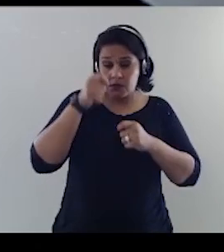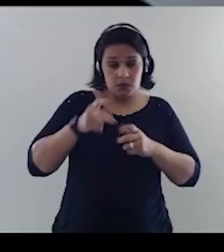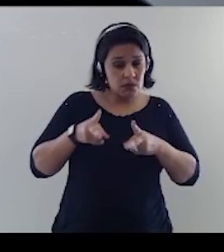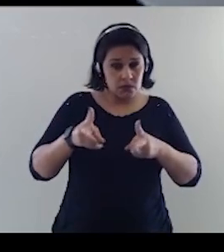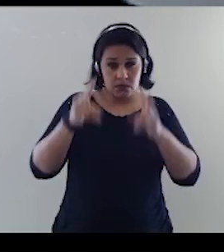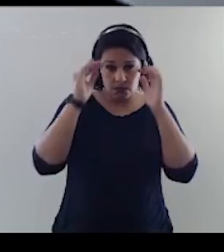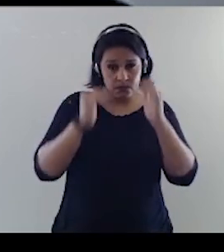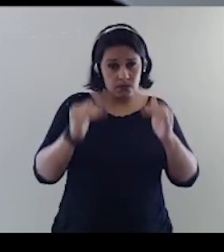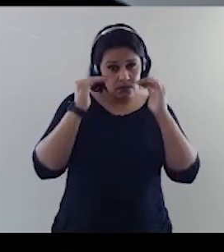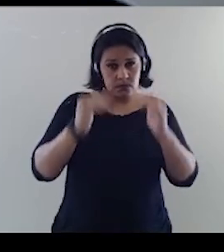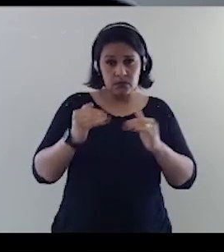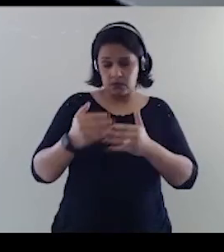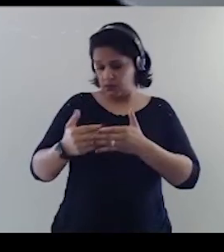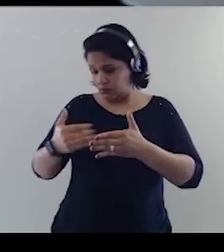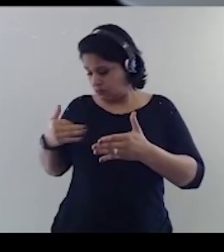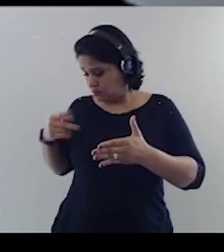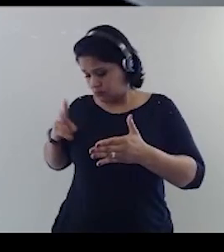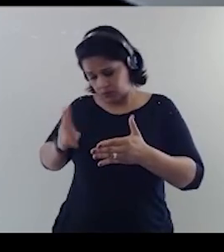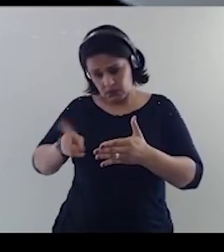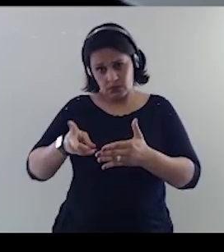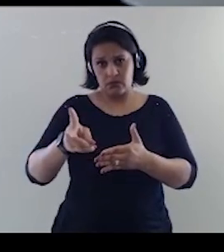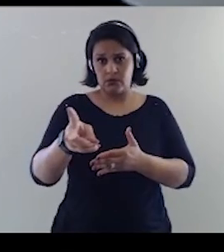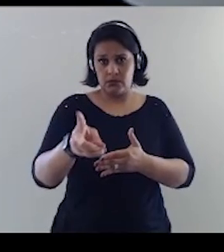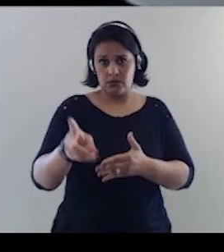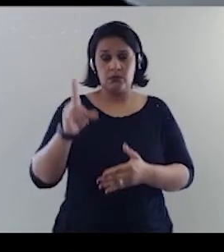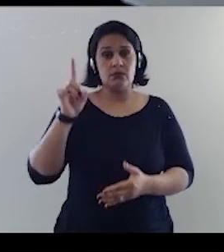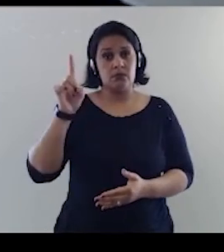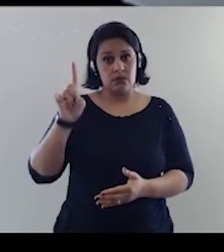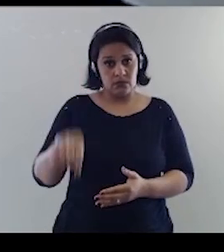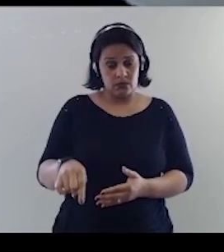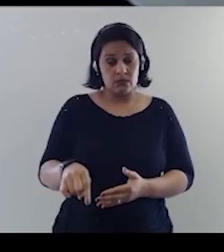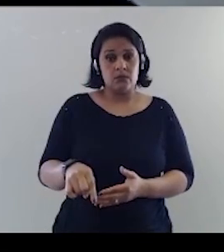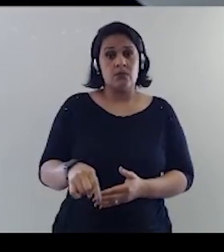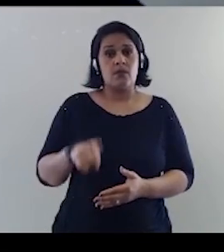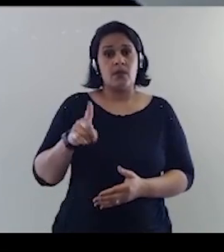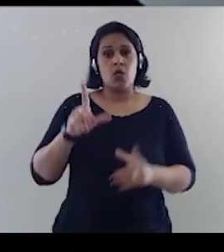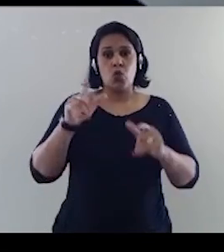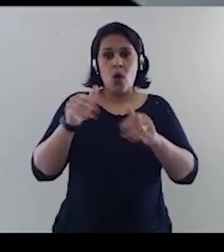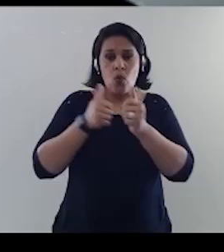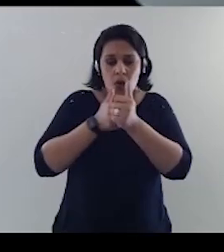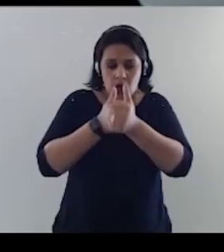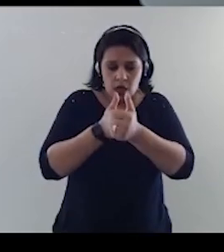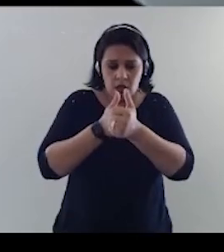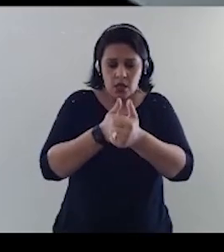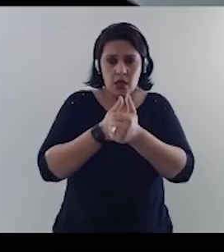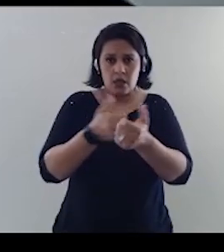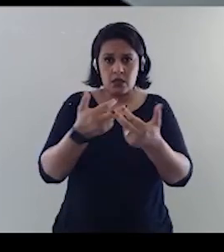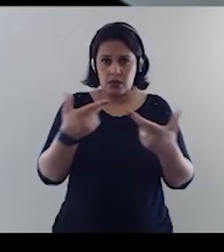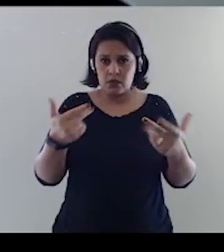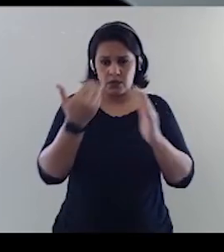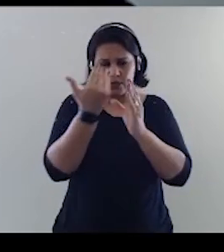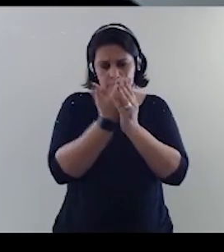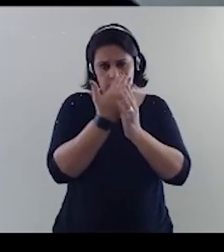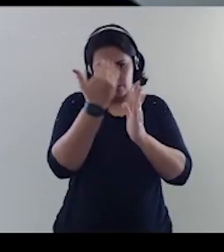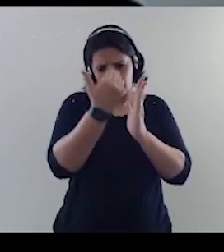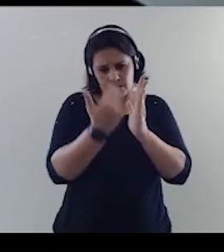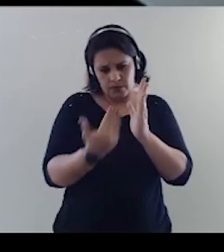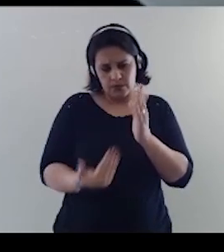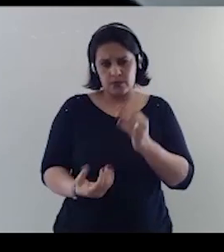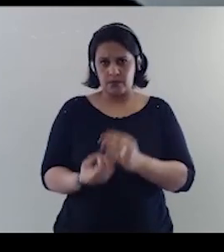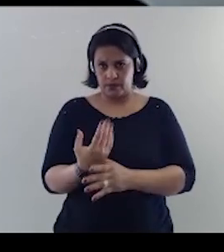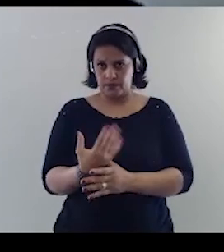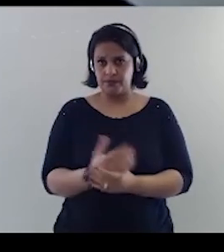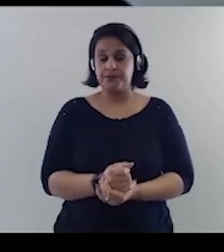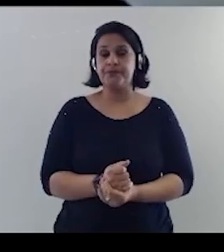passado. E, portanto, isso significa um guia para os intervenientes de um processo constitucional. E eu até, se